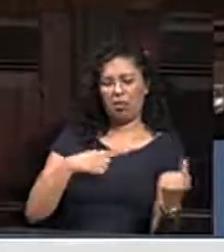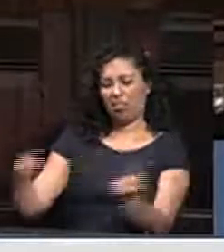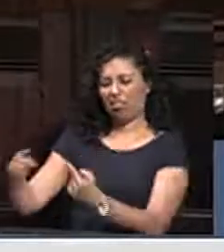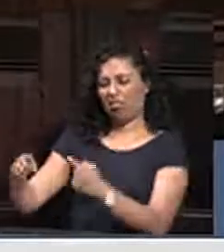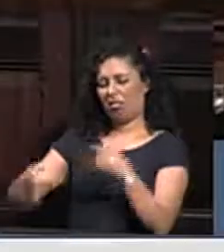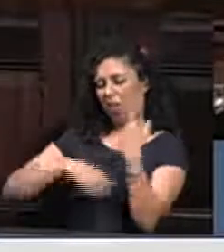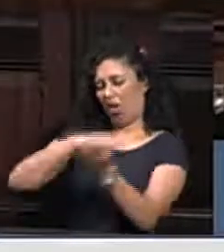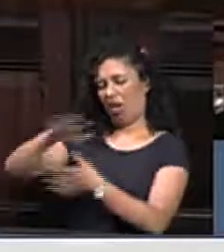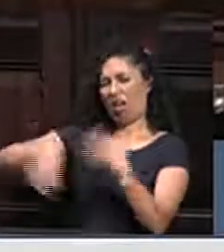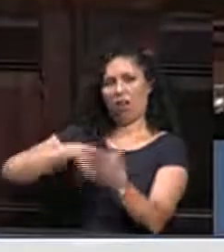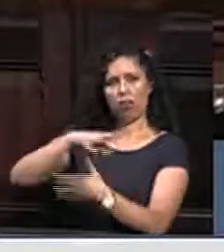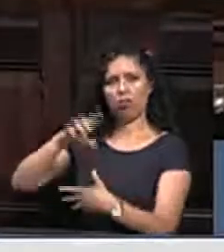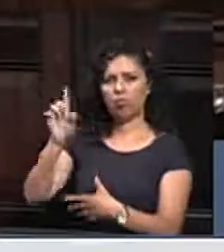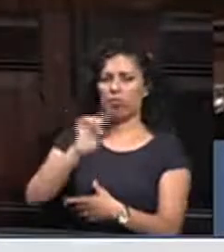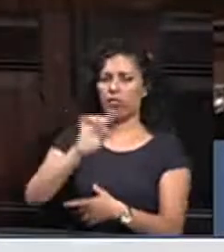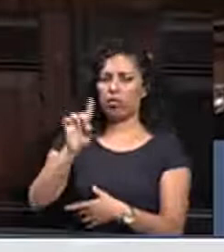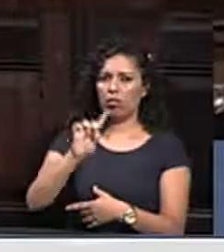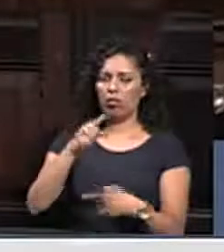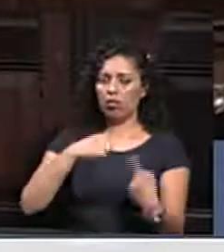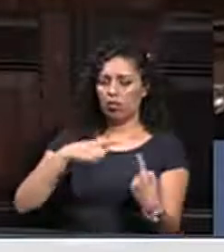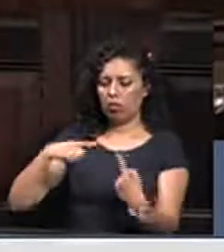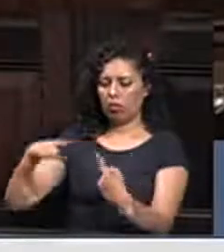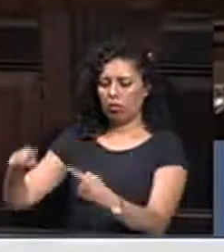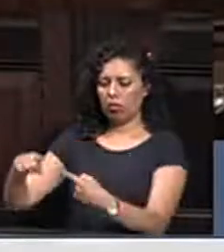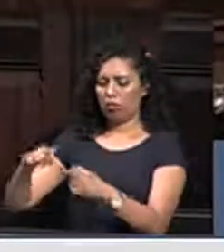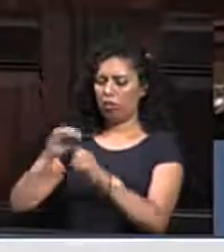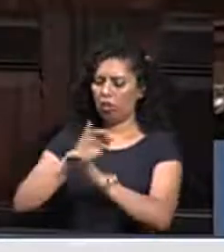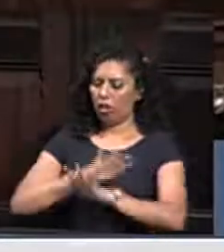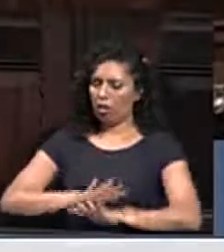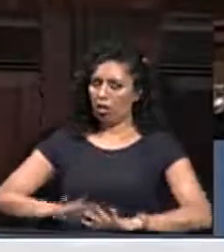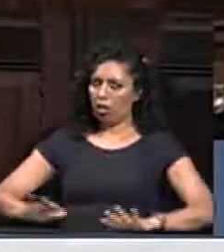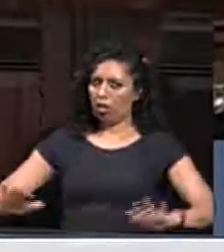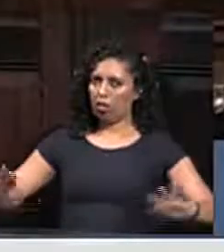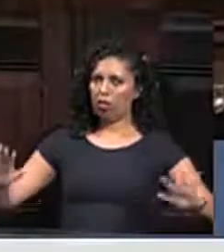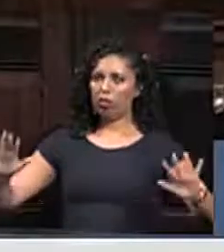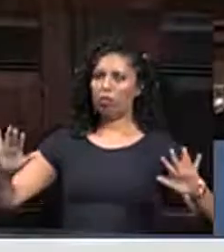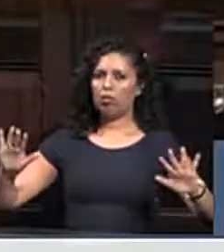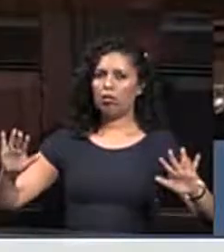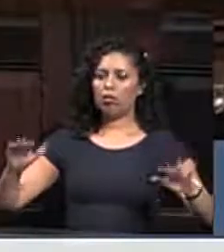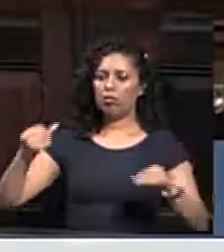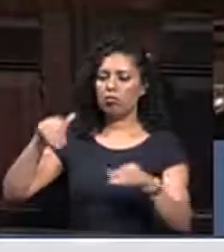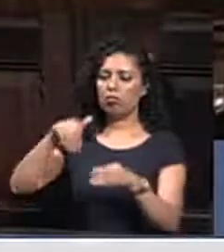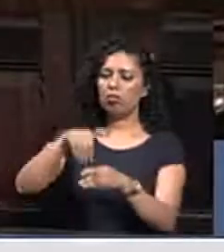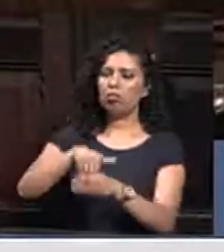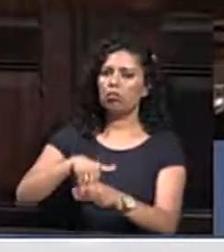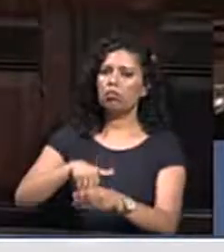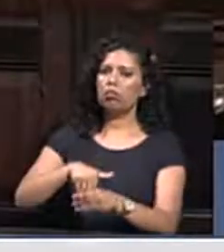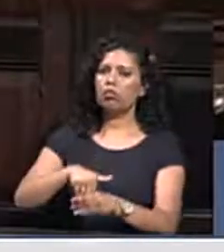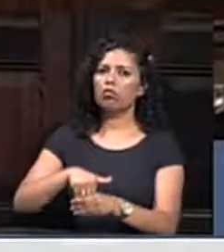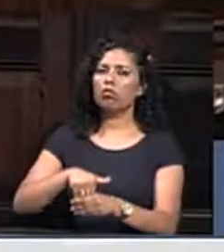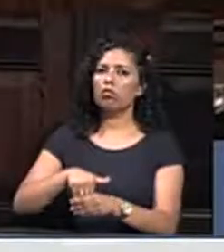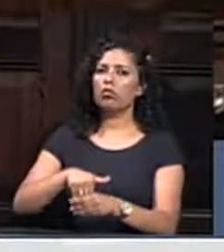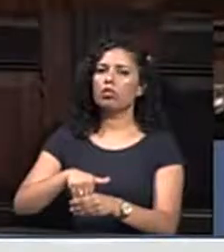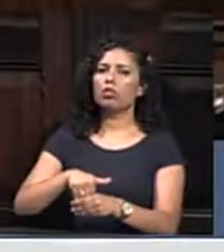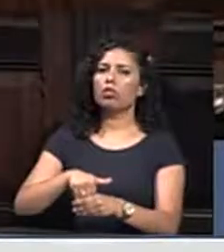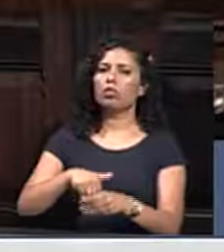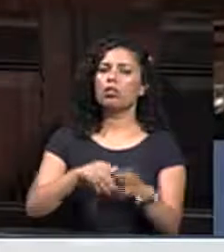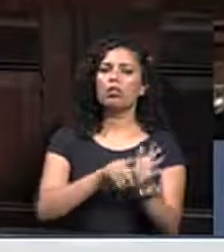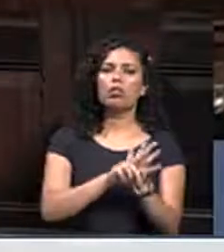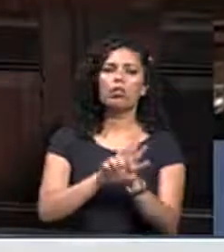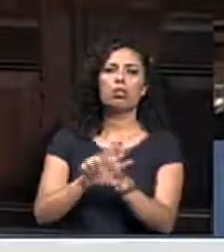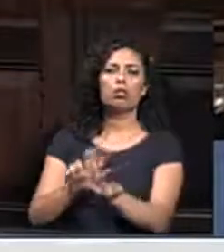tresloucada, mas uma oposição serena, votando a favor daqueles